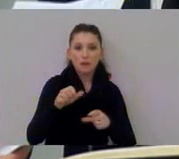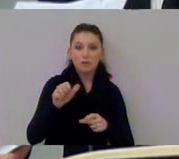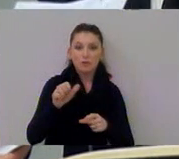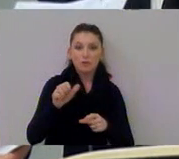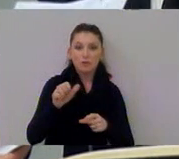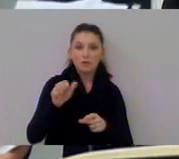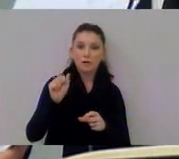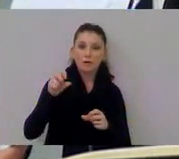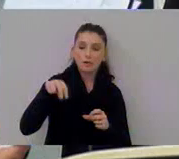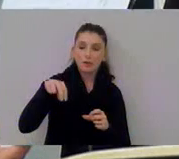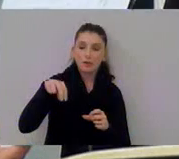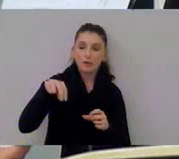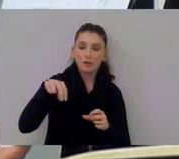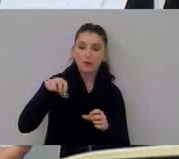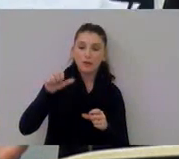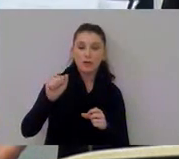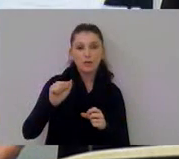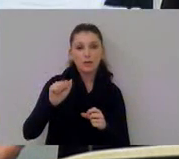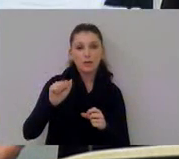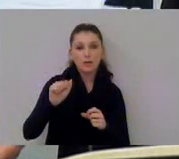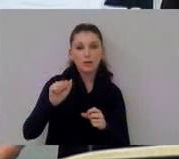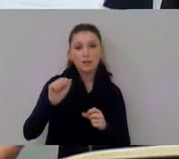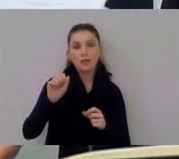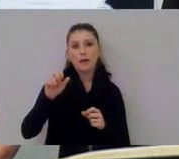Nossa Senhora da Salete,